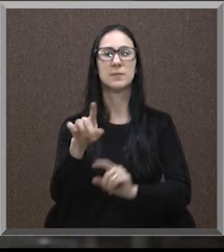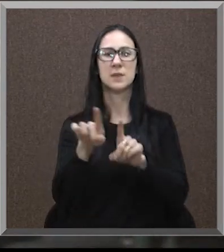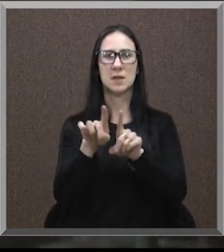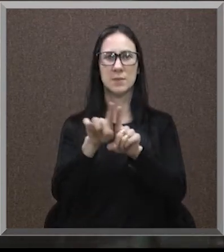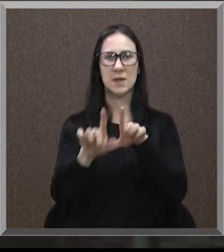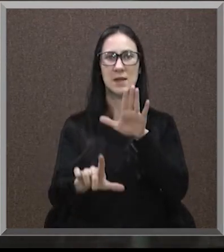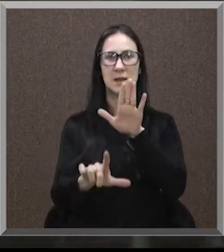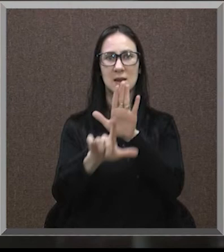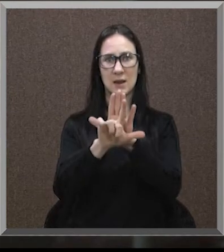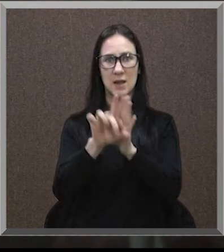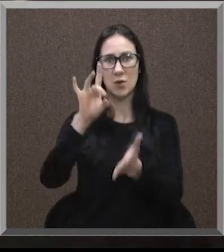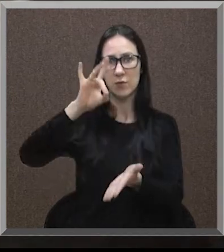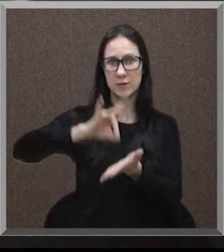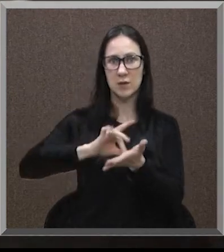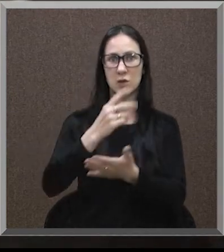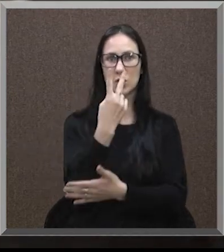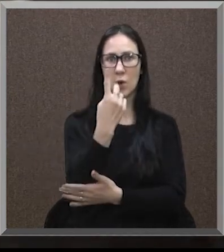Lei